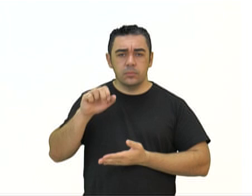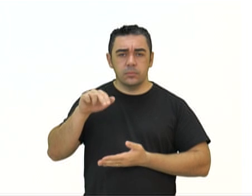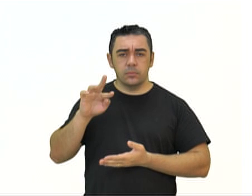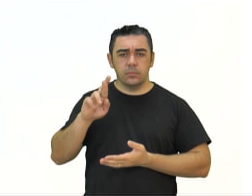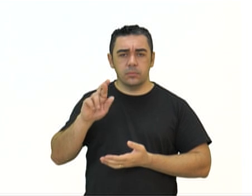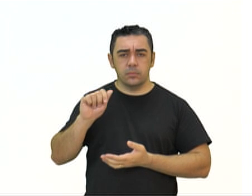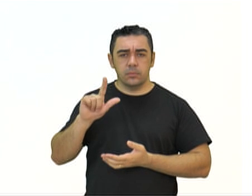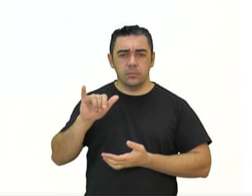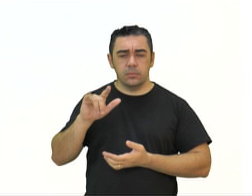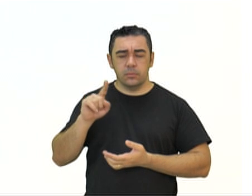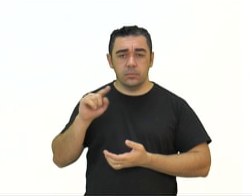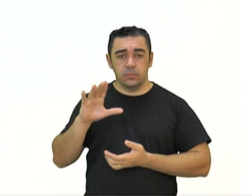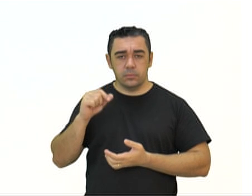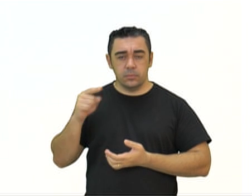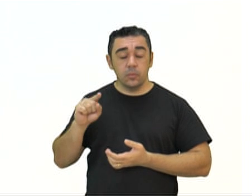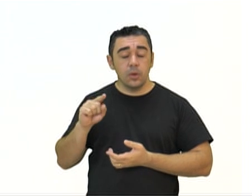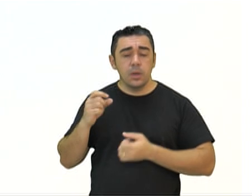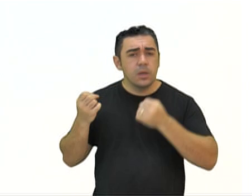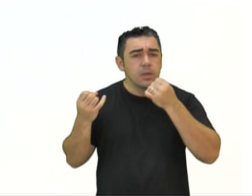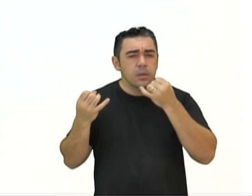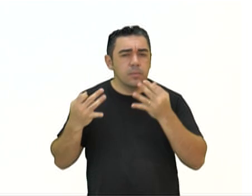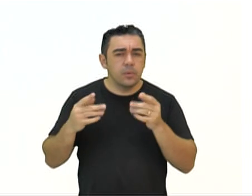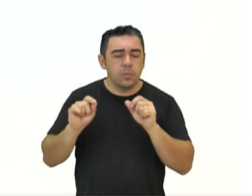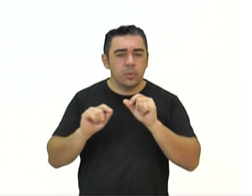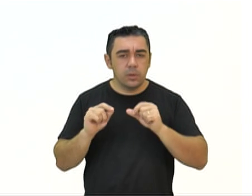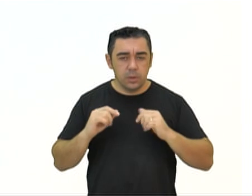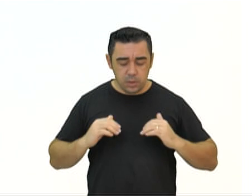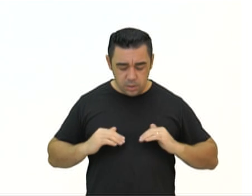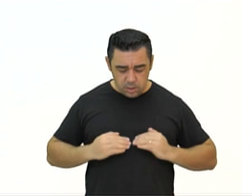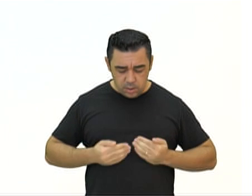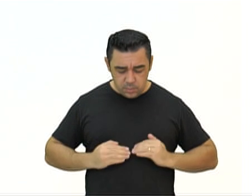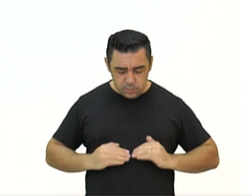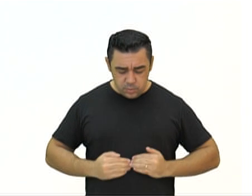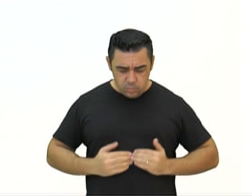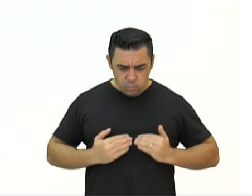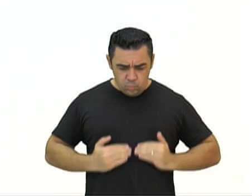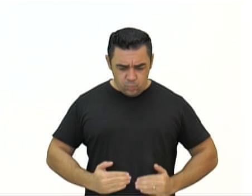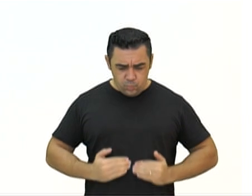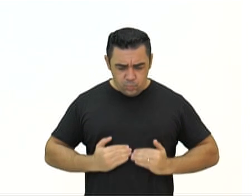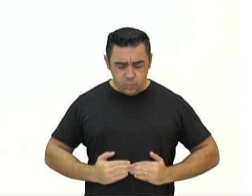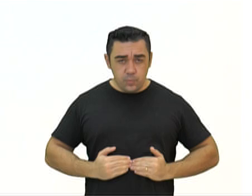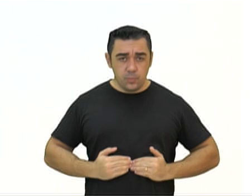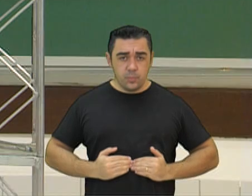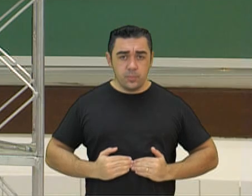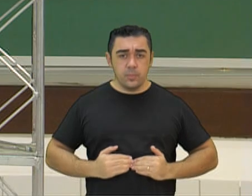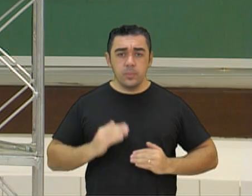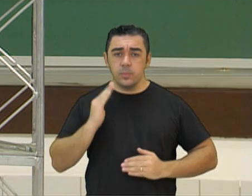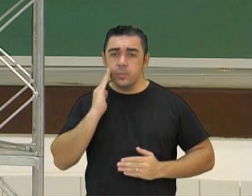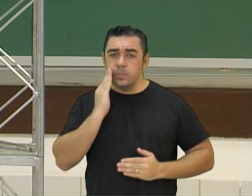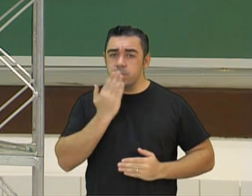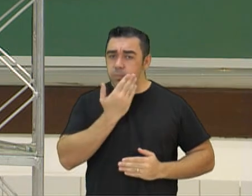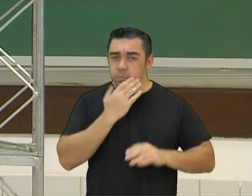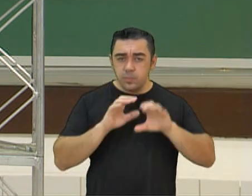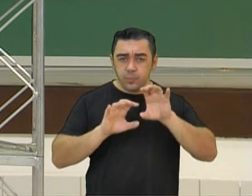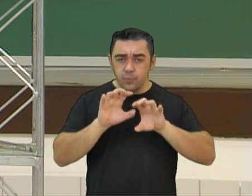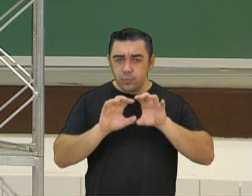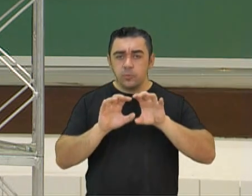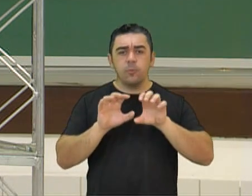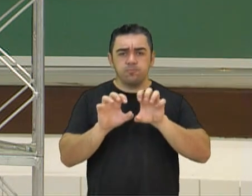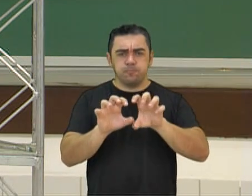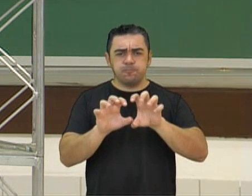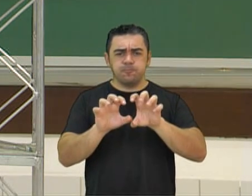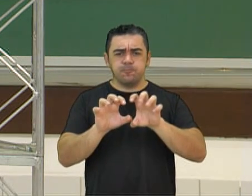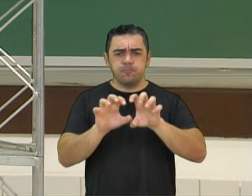dele, ele dá muita ênfase em abdômen, intercostais e os nossos glúteos, porque são os